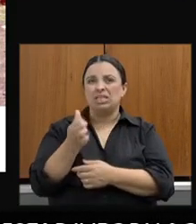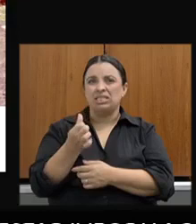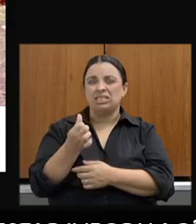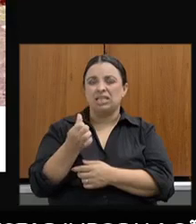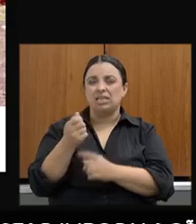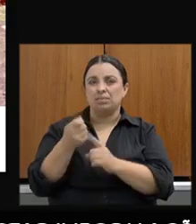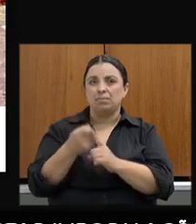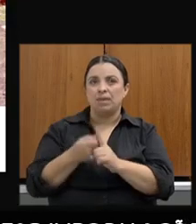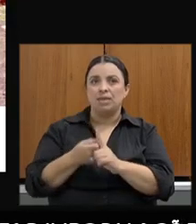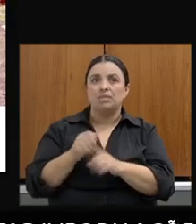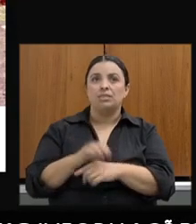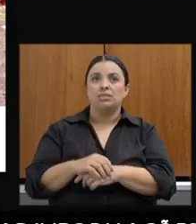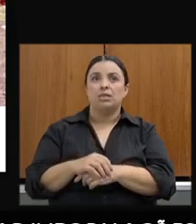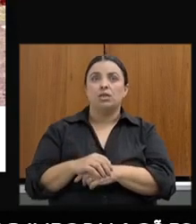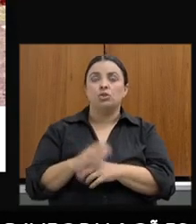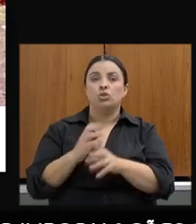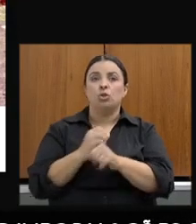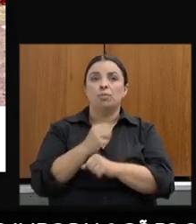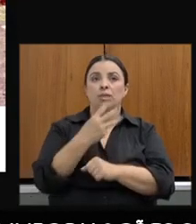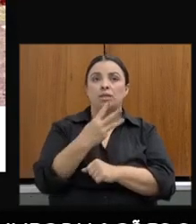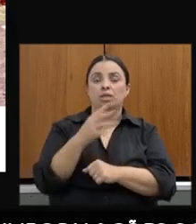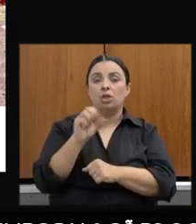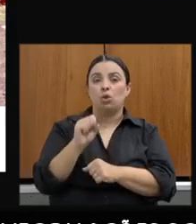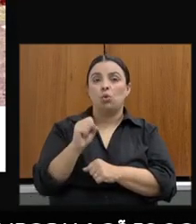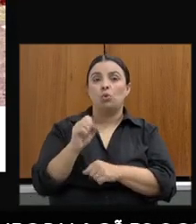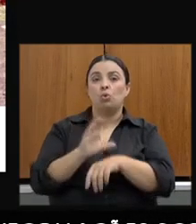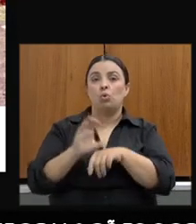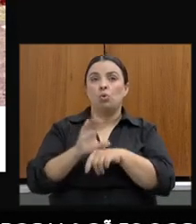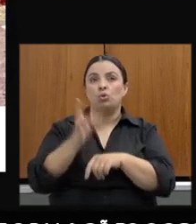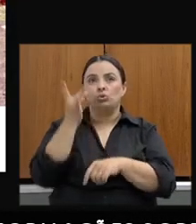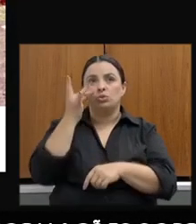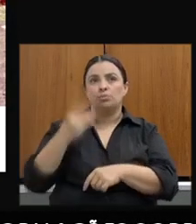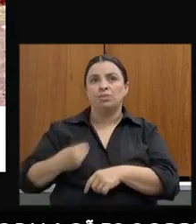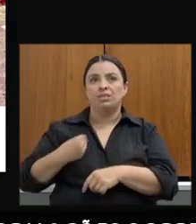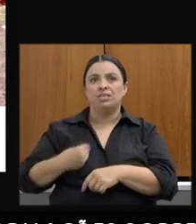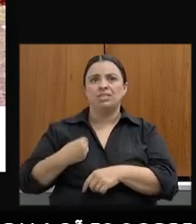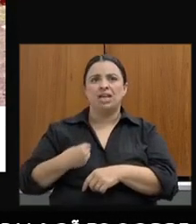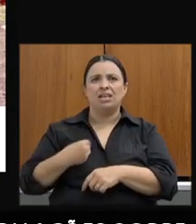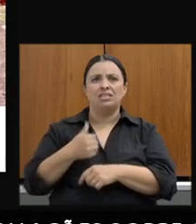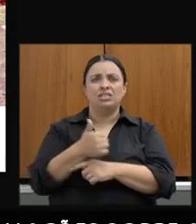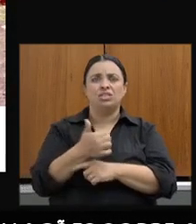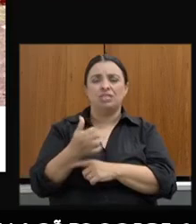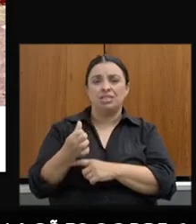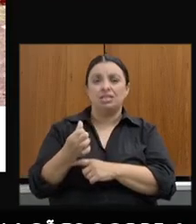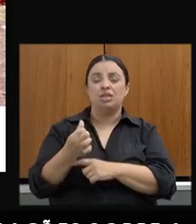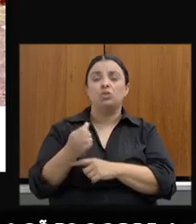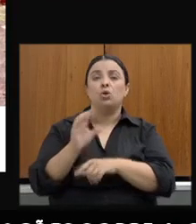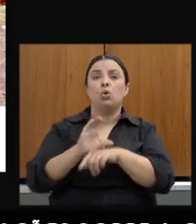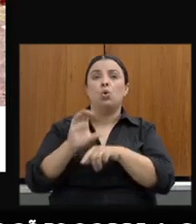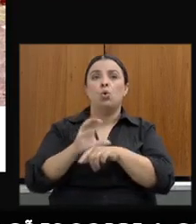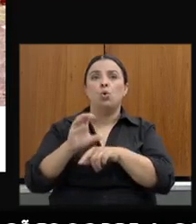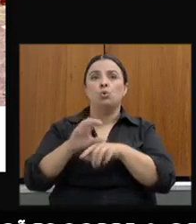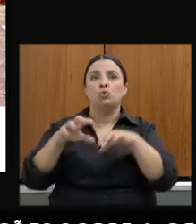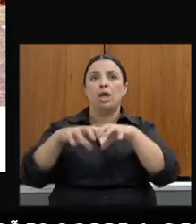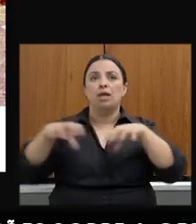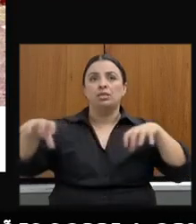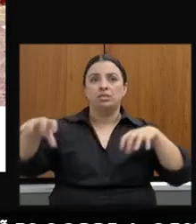e 16 cursos realizados por meio e há de tão